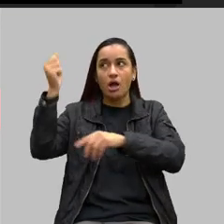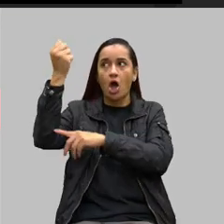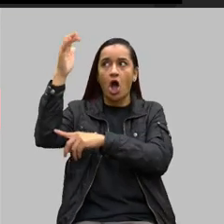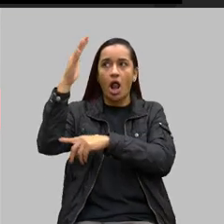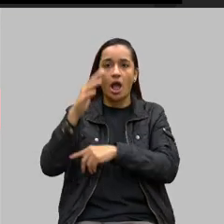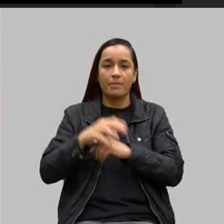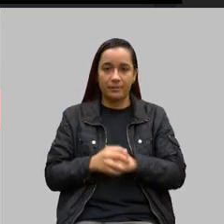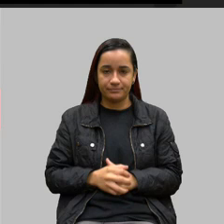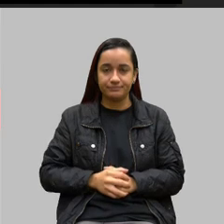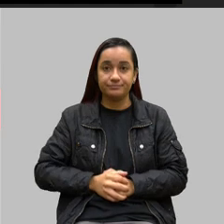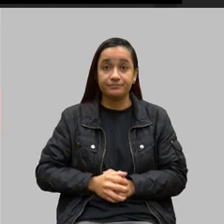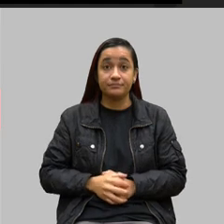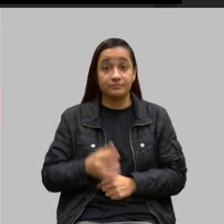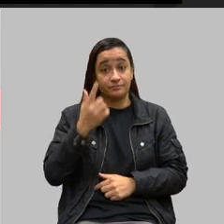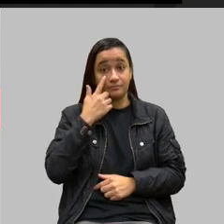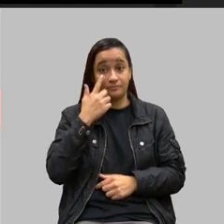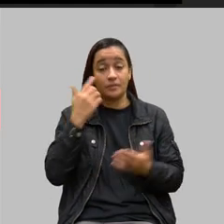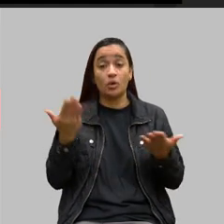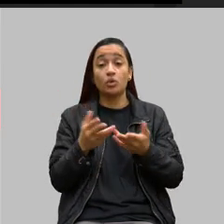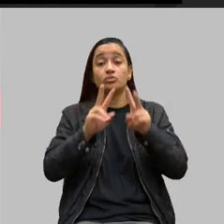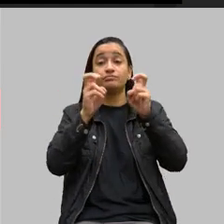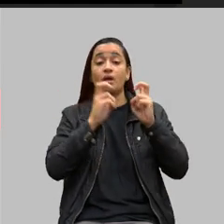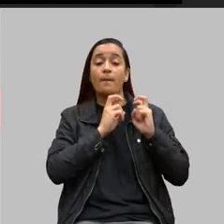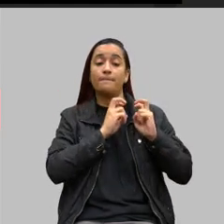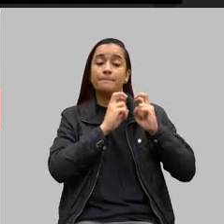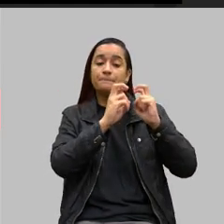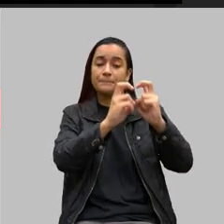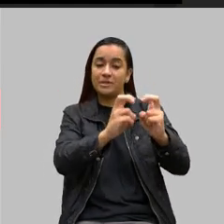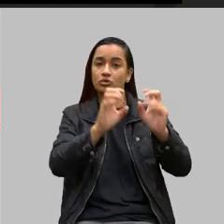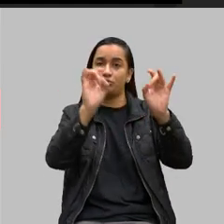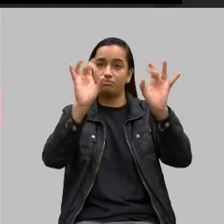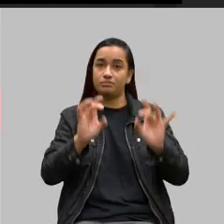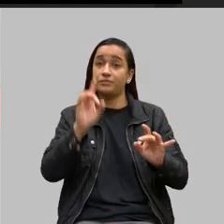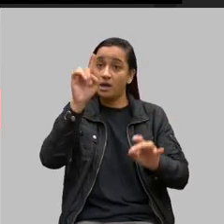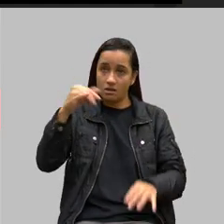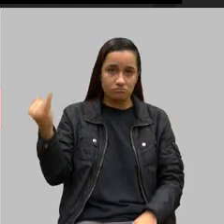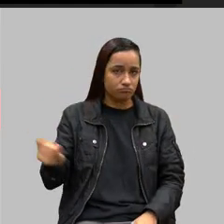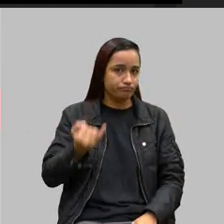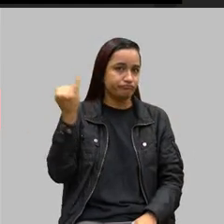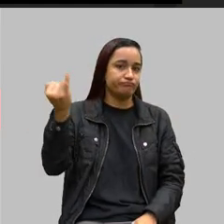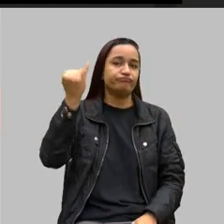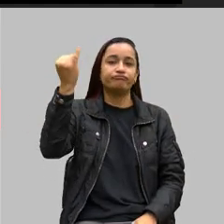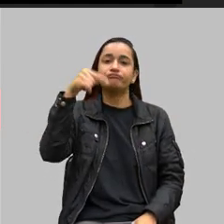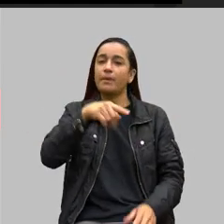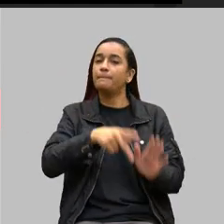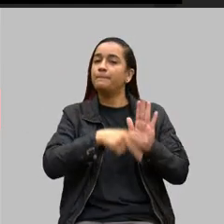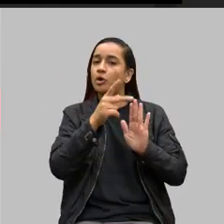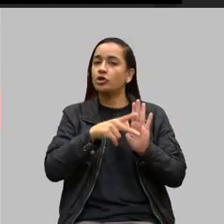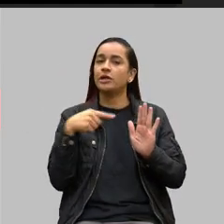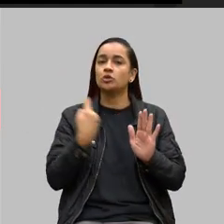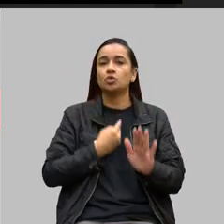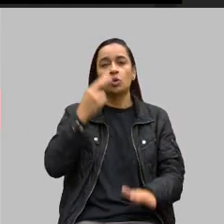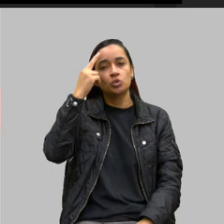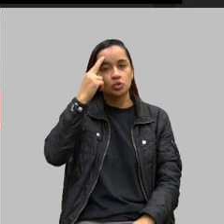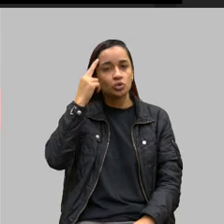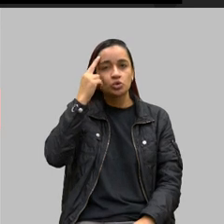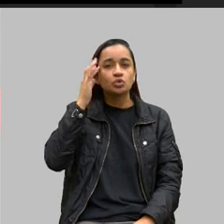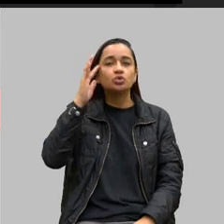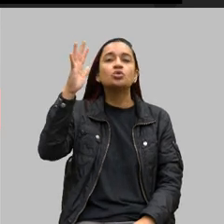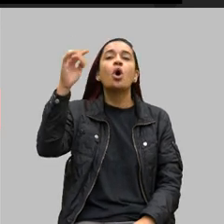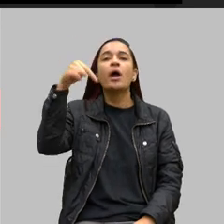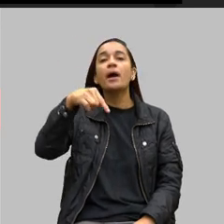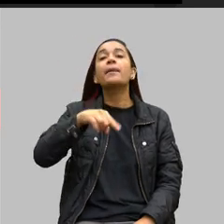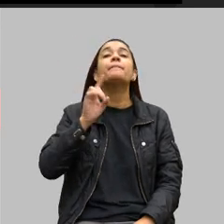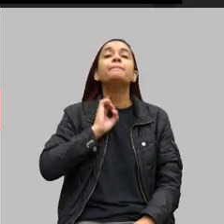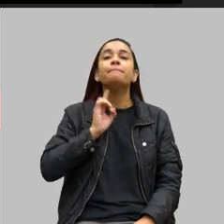o metrô eh O metrô é uma realidade né é um projeto sonhado aqui pelos mineiros pela população da Região